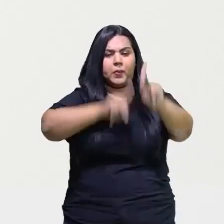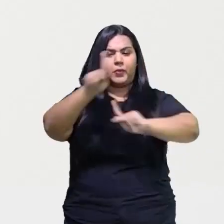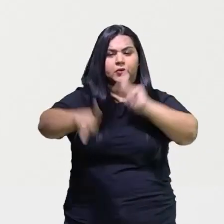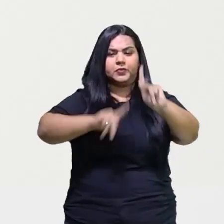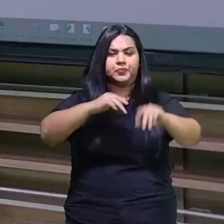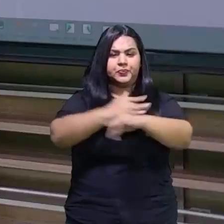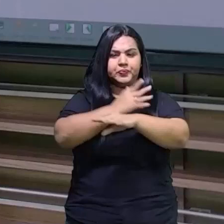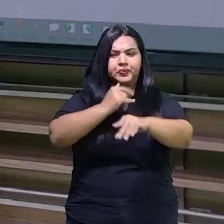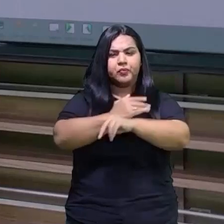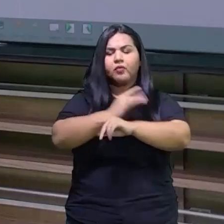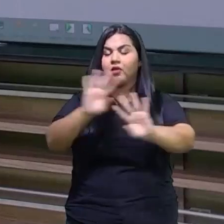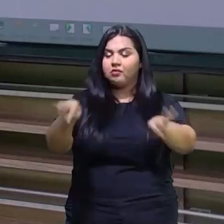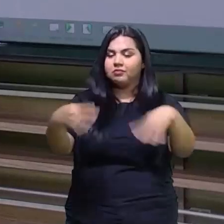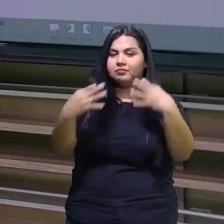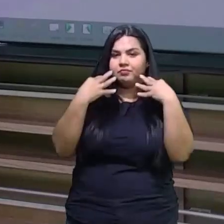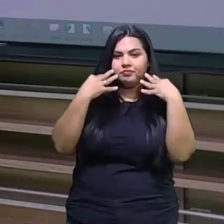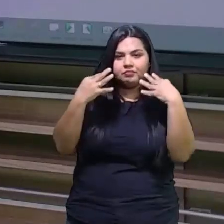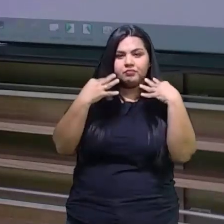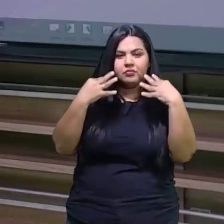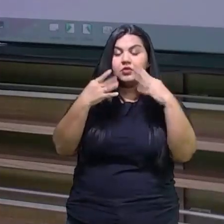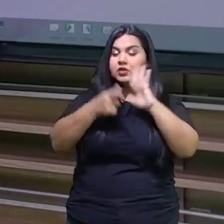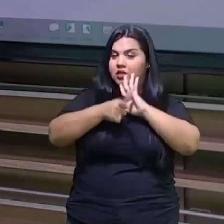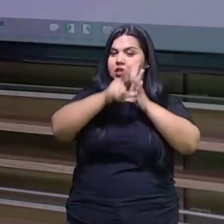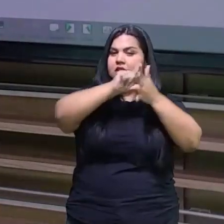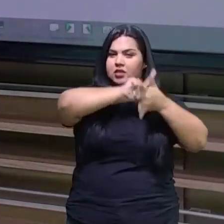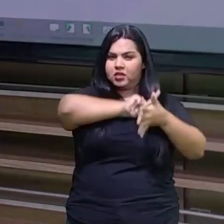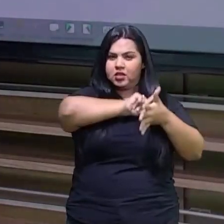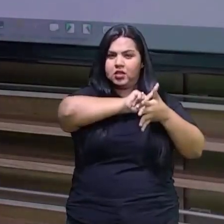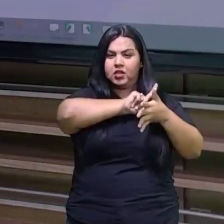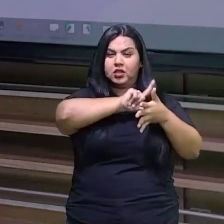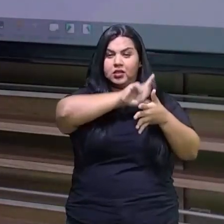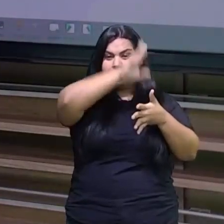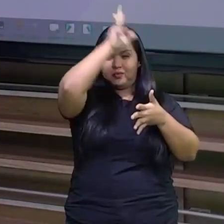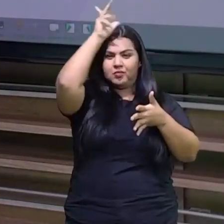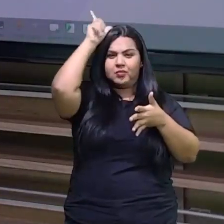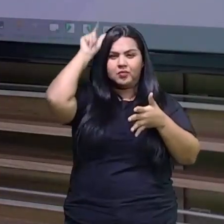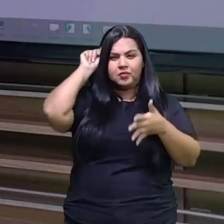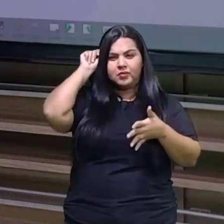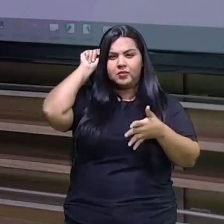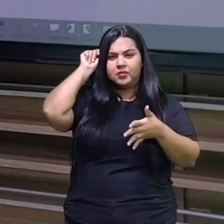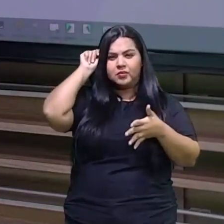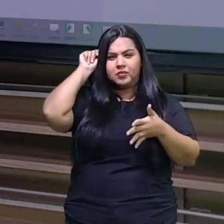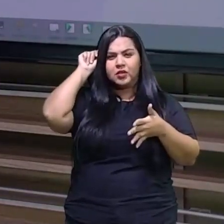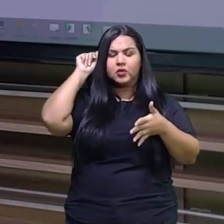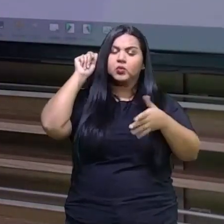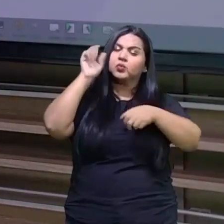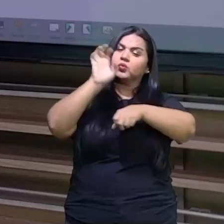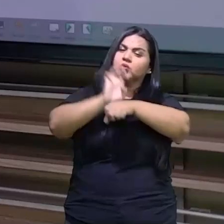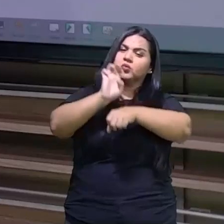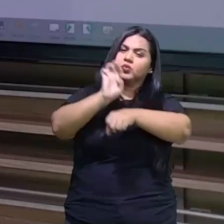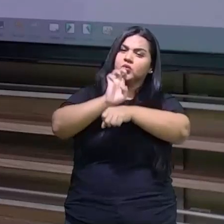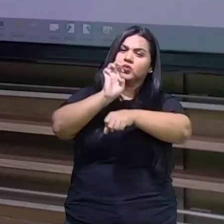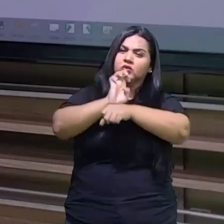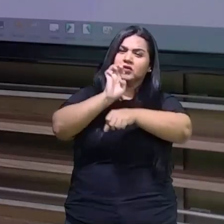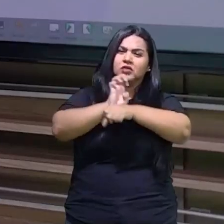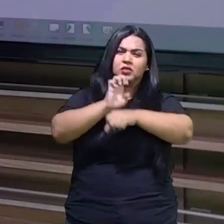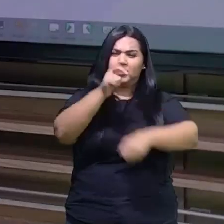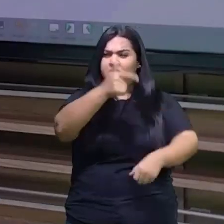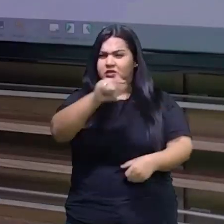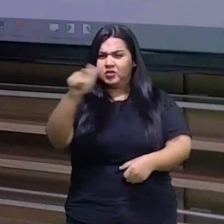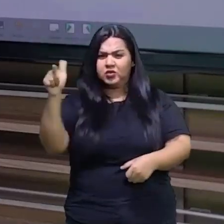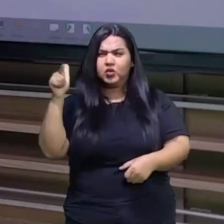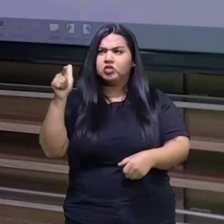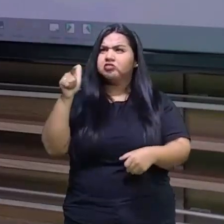mim. Olha para mim. Antes disso, o Amazonas ele era um estado que não tinha